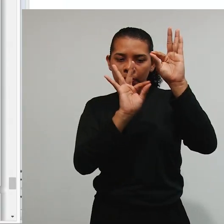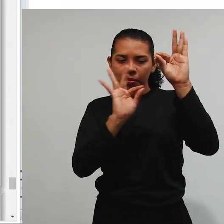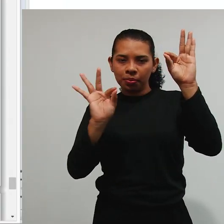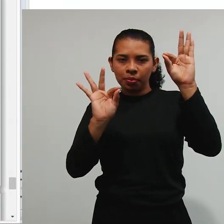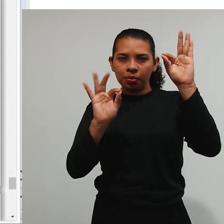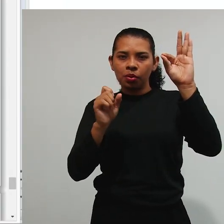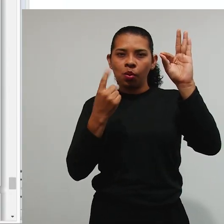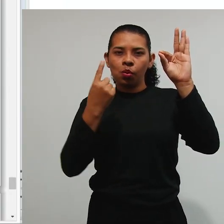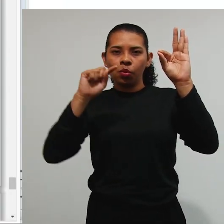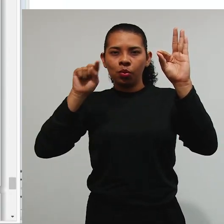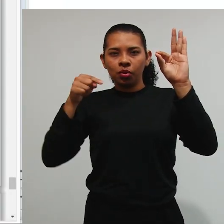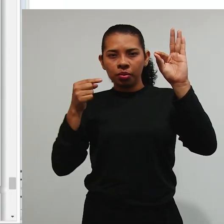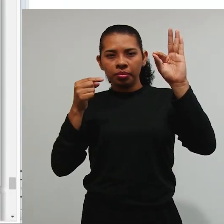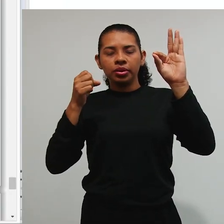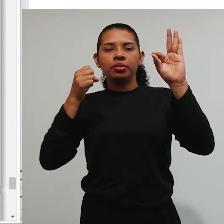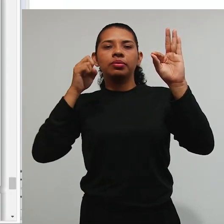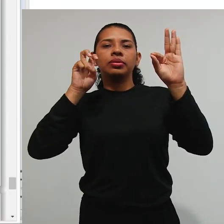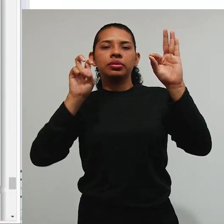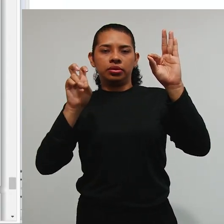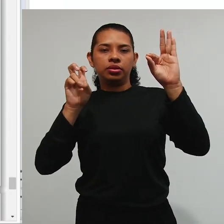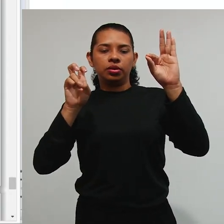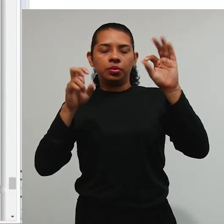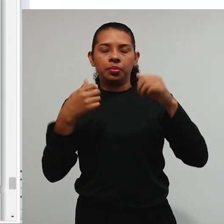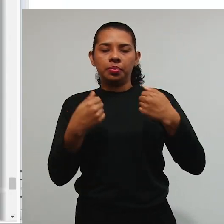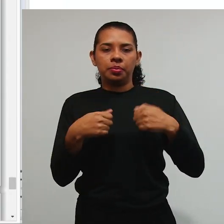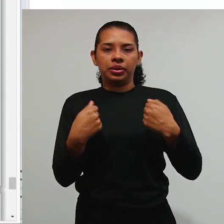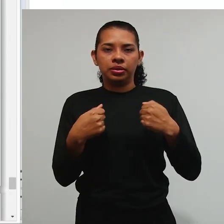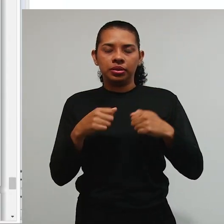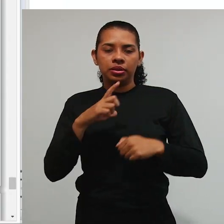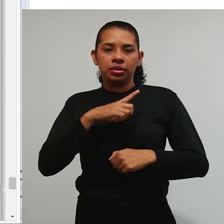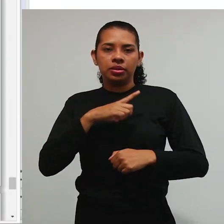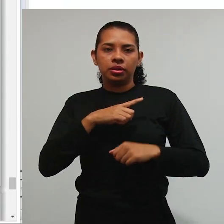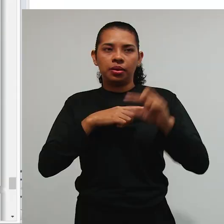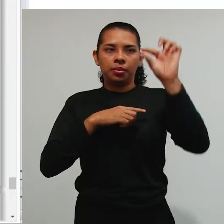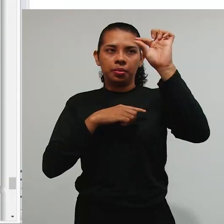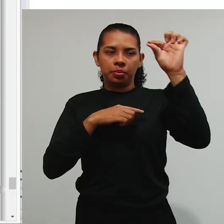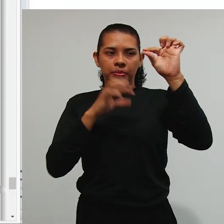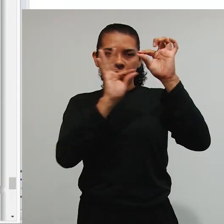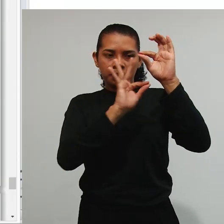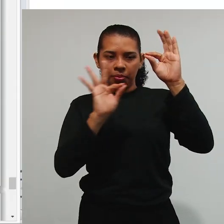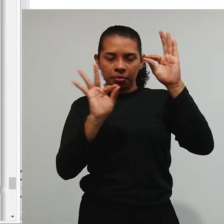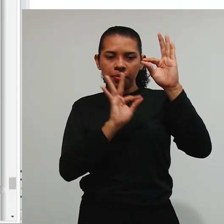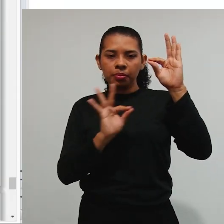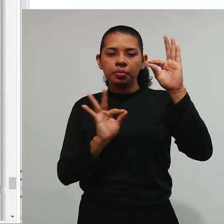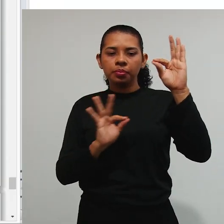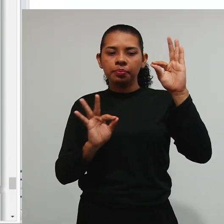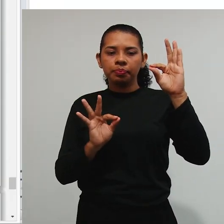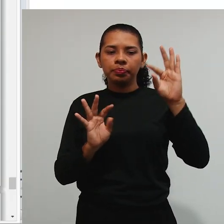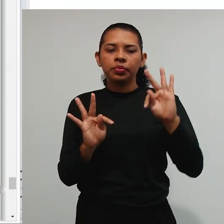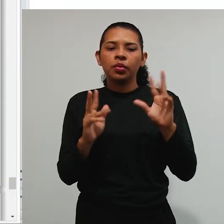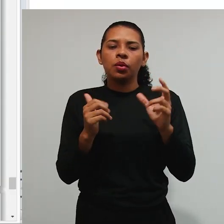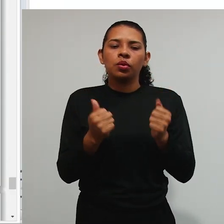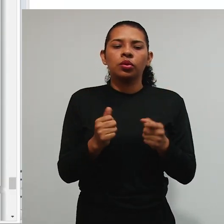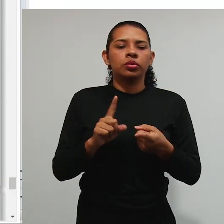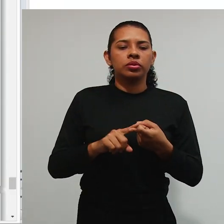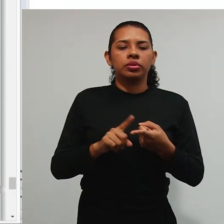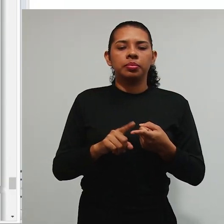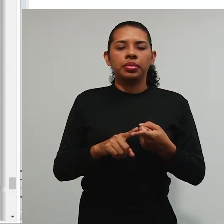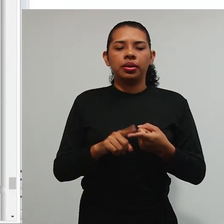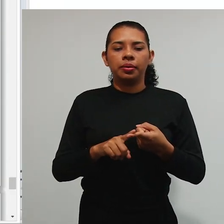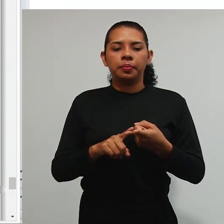indicativos numéricos. O que são títulos sem indicativos numéricos? Os títulos sem indicativos numéricos são divisões que você faz, por